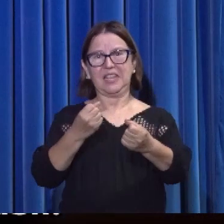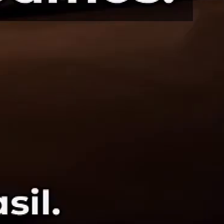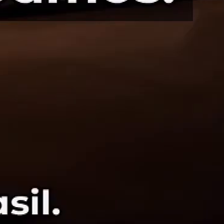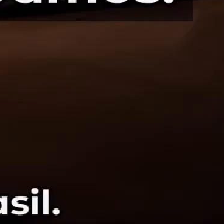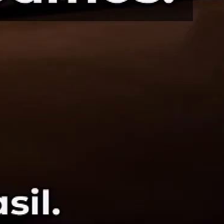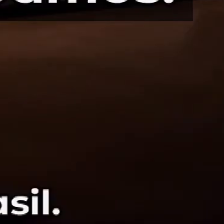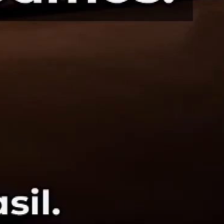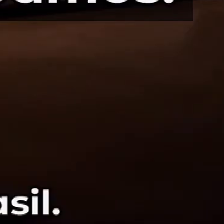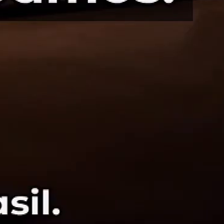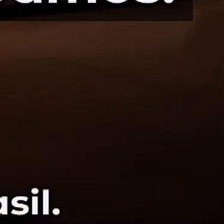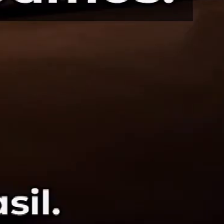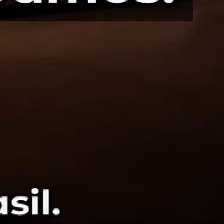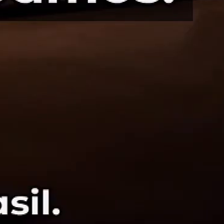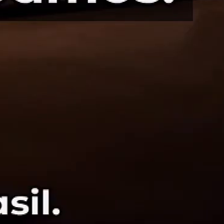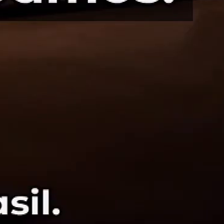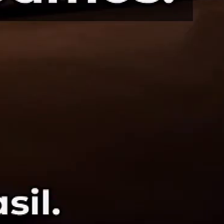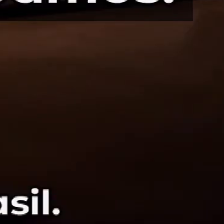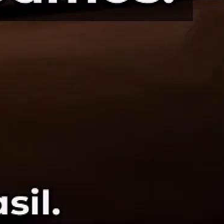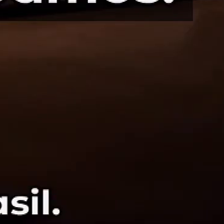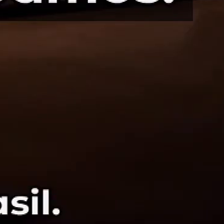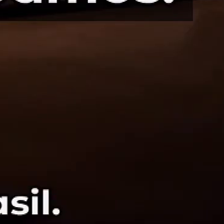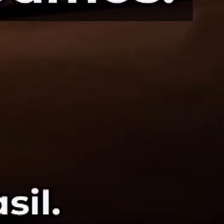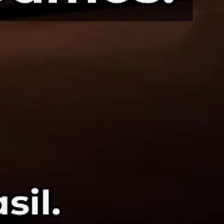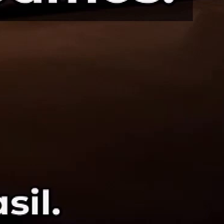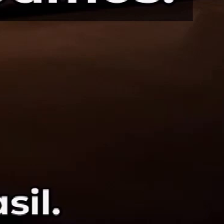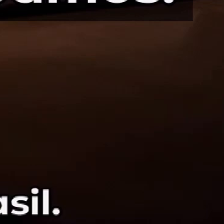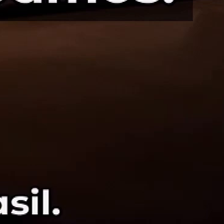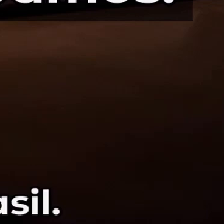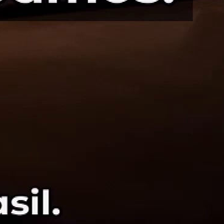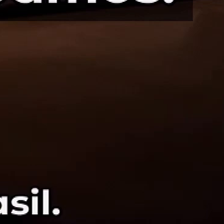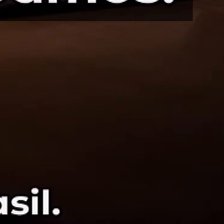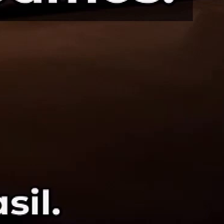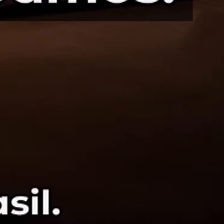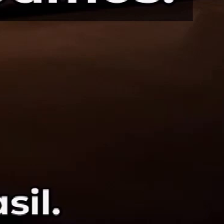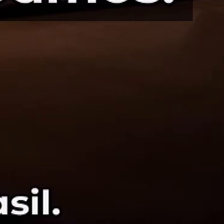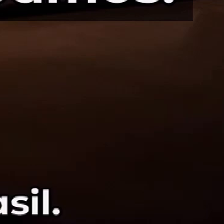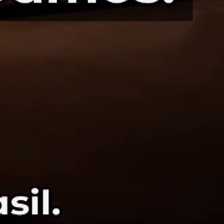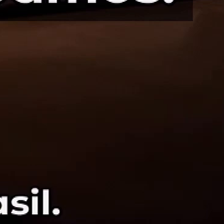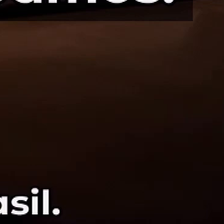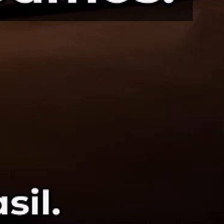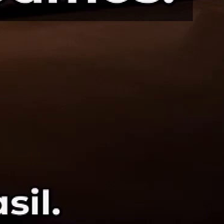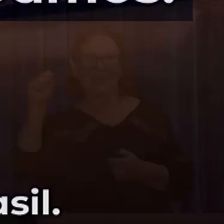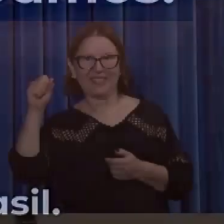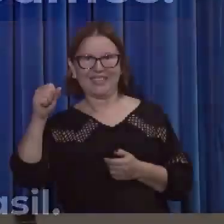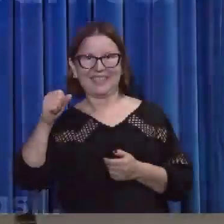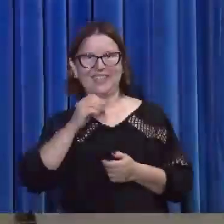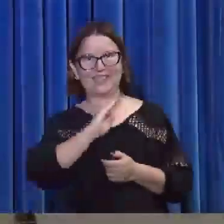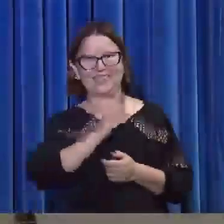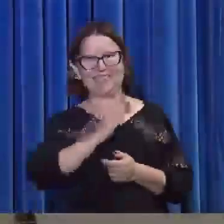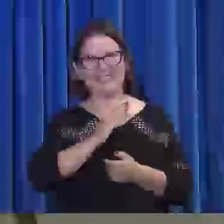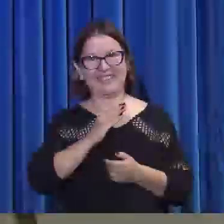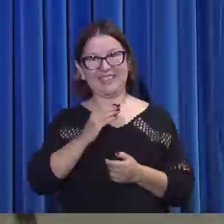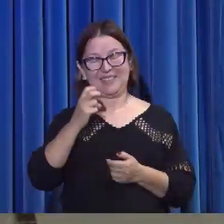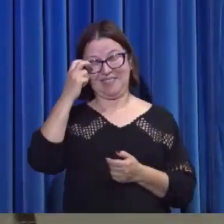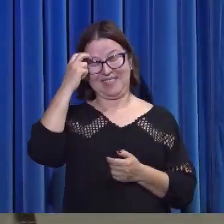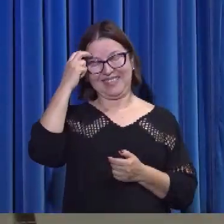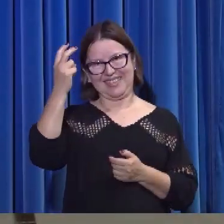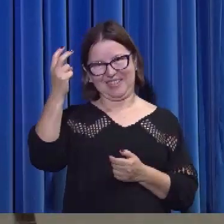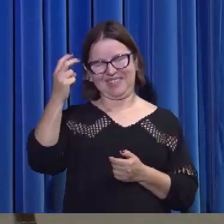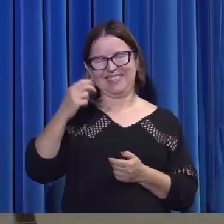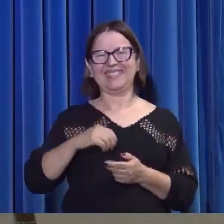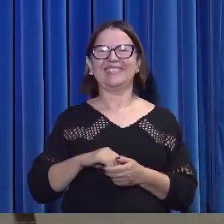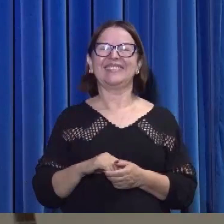que alcancemos um coração sábio. A palavra está orientando a você. Pedir a Deus,